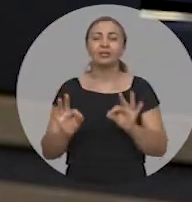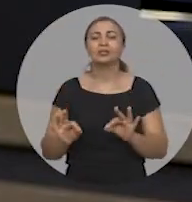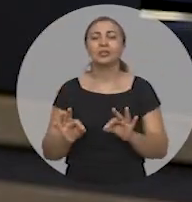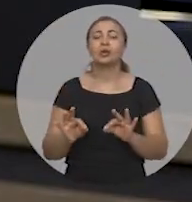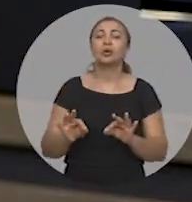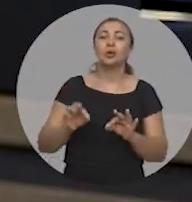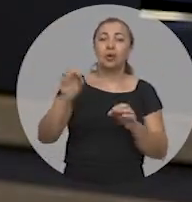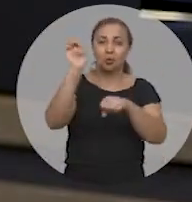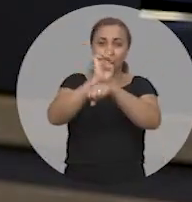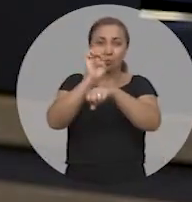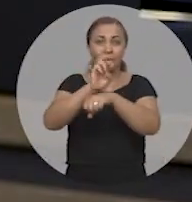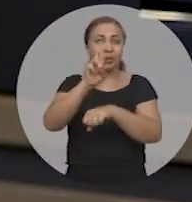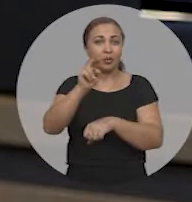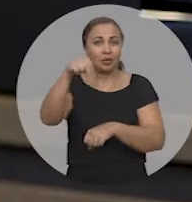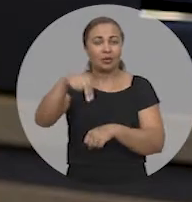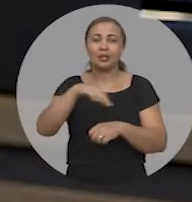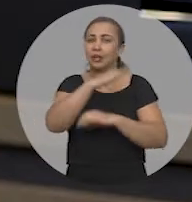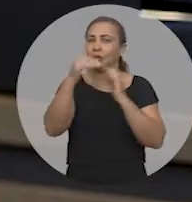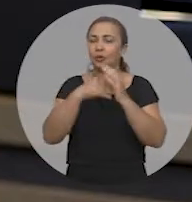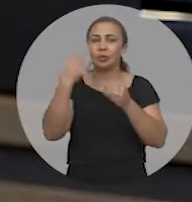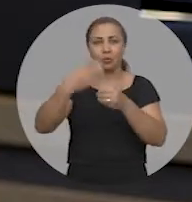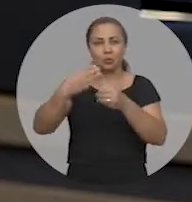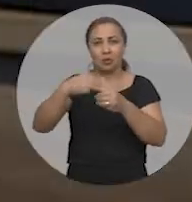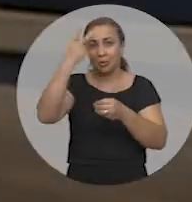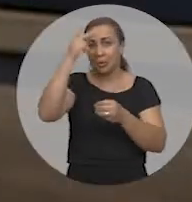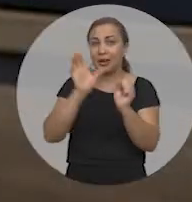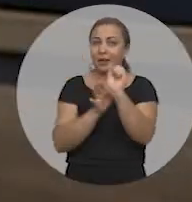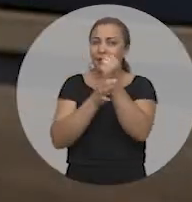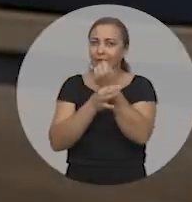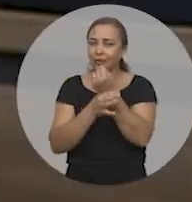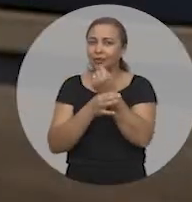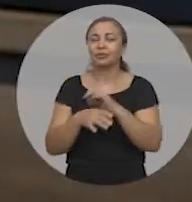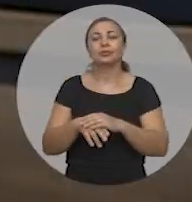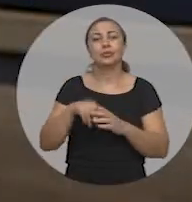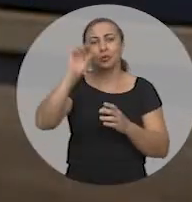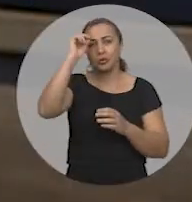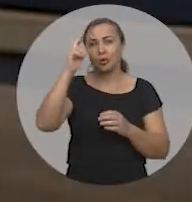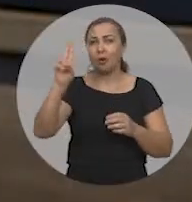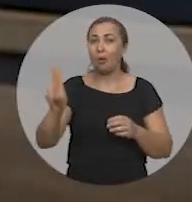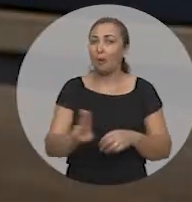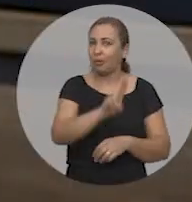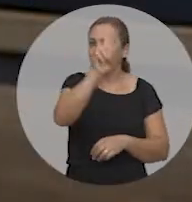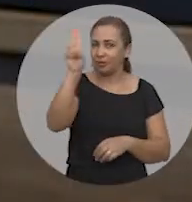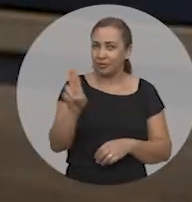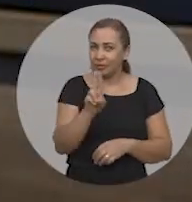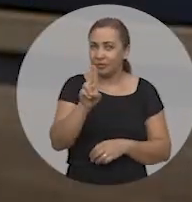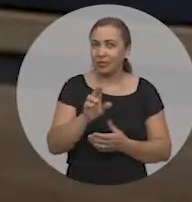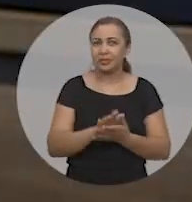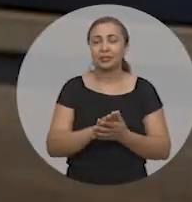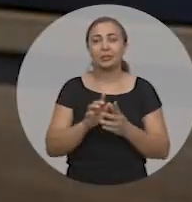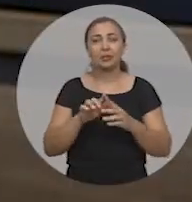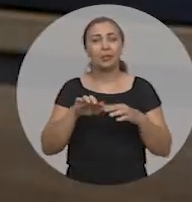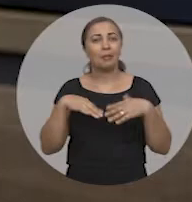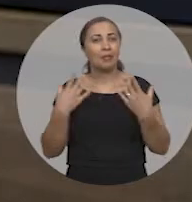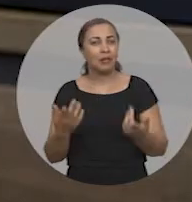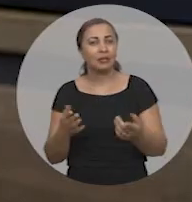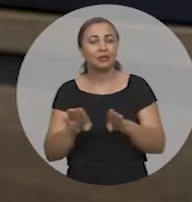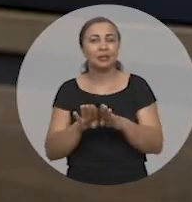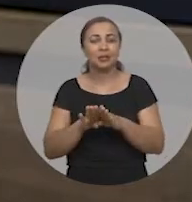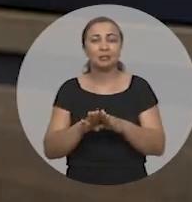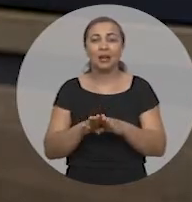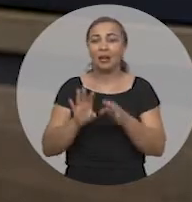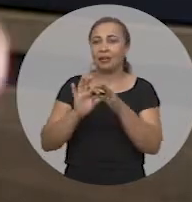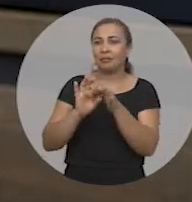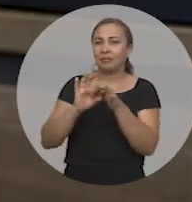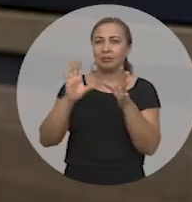no estado do Rio Grande do Norte e em todos os municípios. Para garantir não só a universalidade, quanto